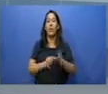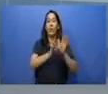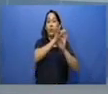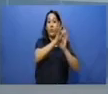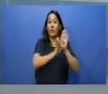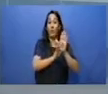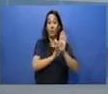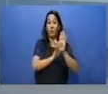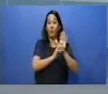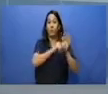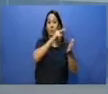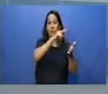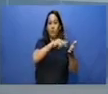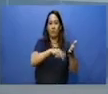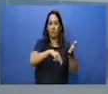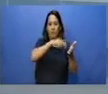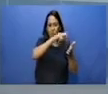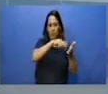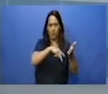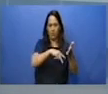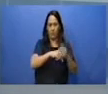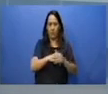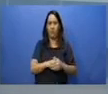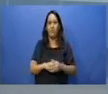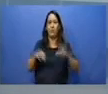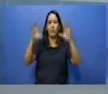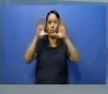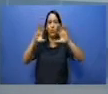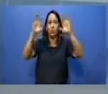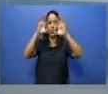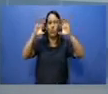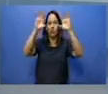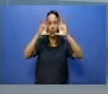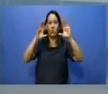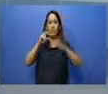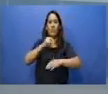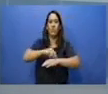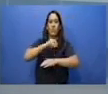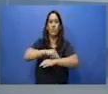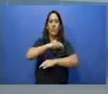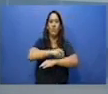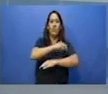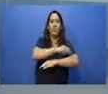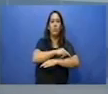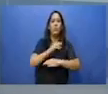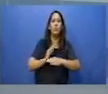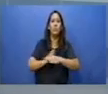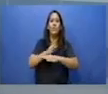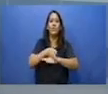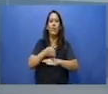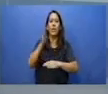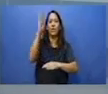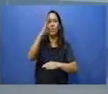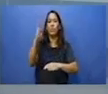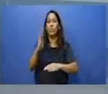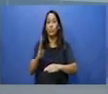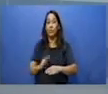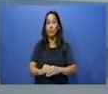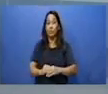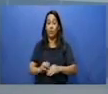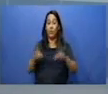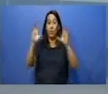texto? Nuvem de gafanhotos gigantes pode chegar no Brasil. Uma nuvem